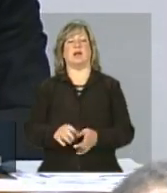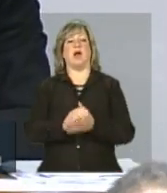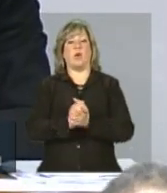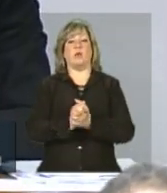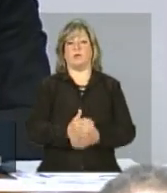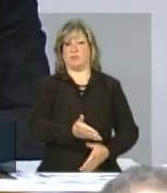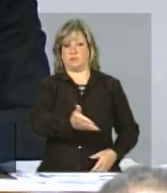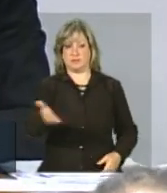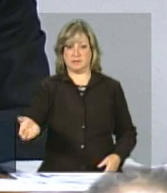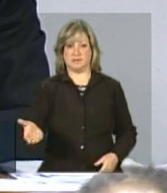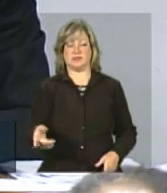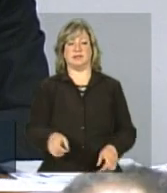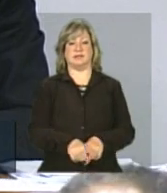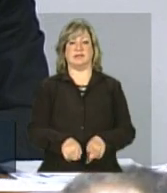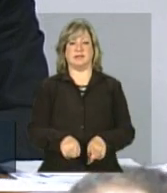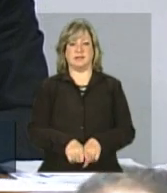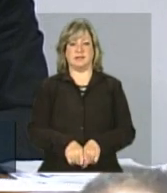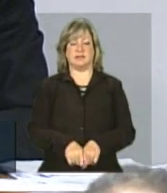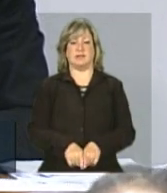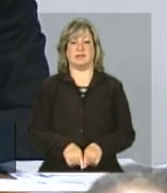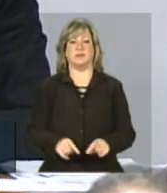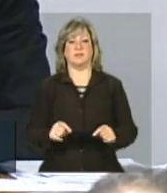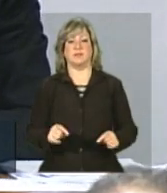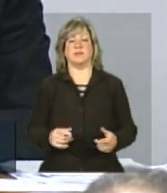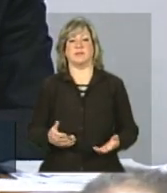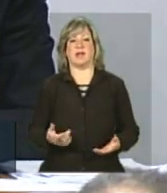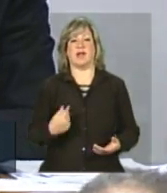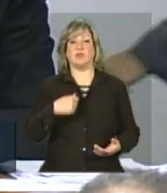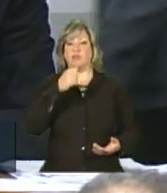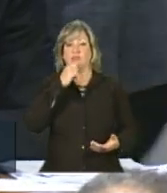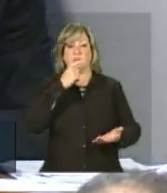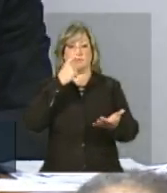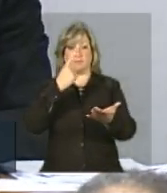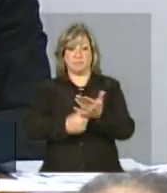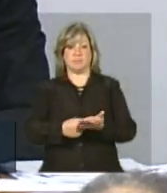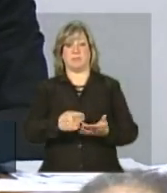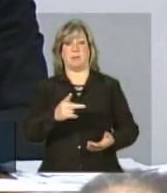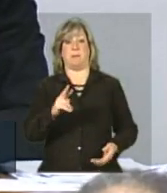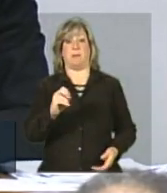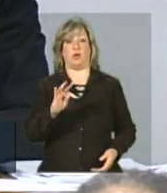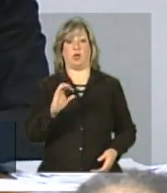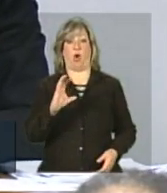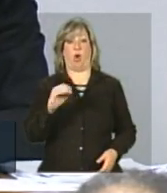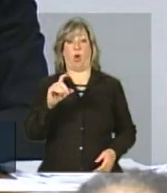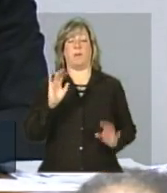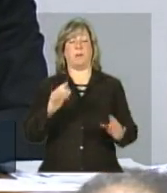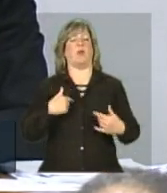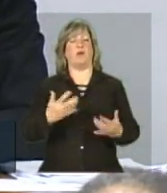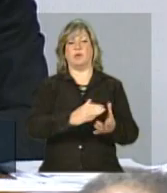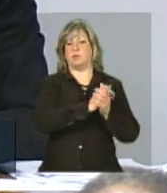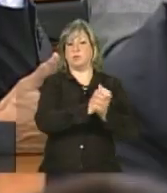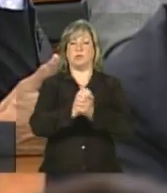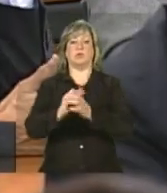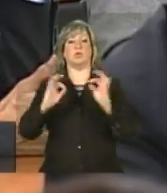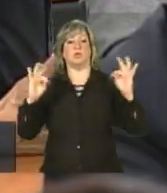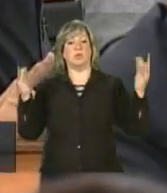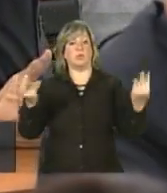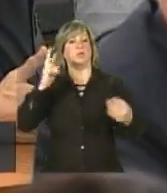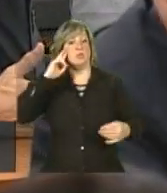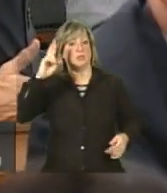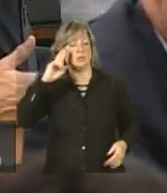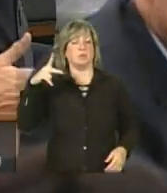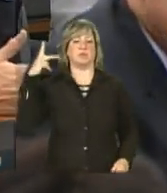saudá-los, com risco de não cumprir o protocolo adequadamente, que é o que chegou às minhas mãos, quero cumprimentar todos os líderes, todos